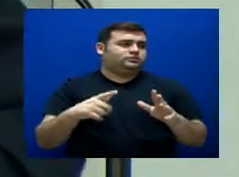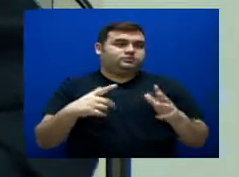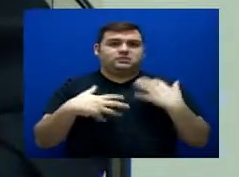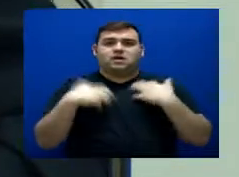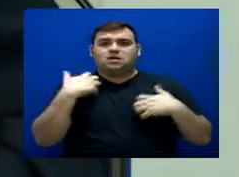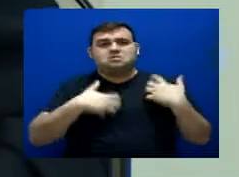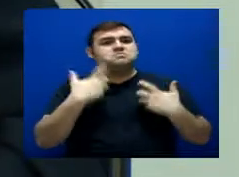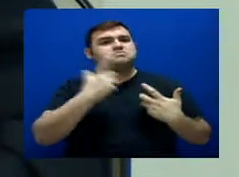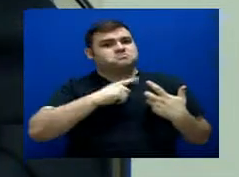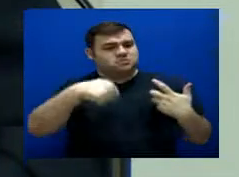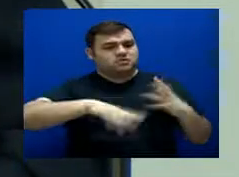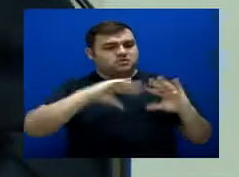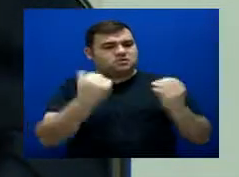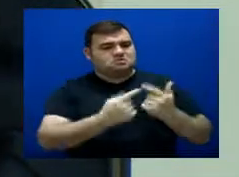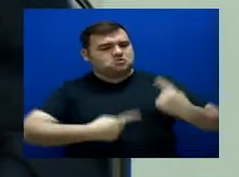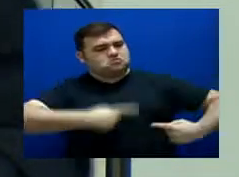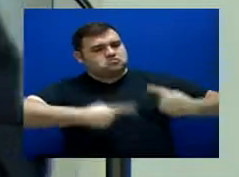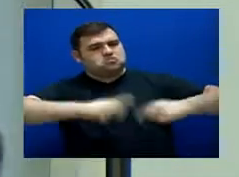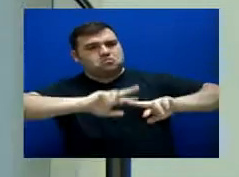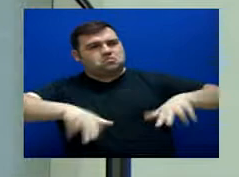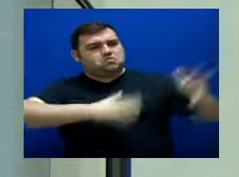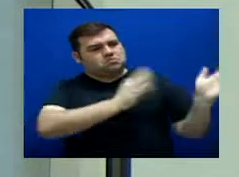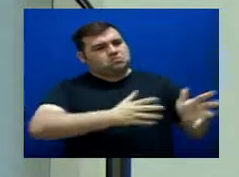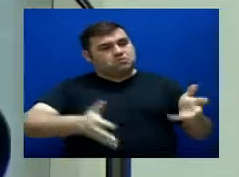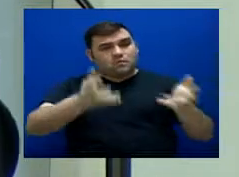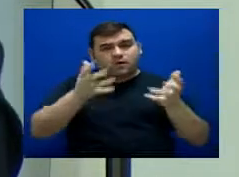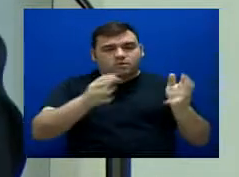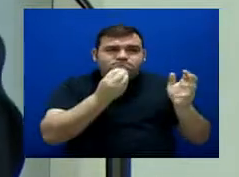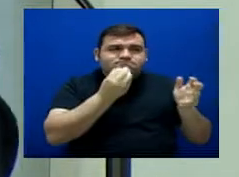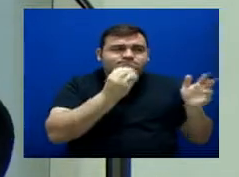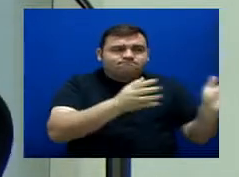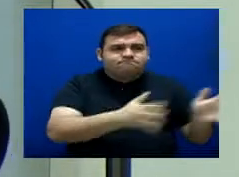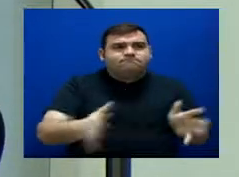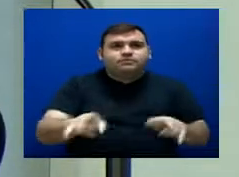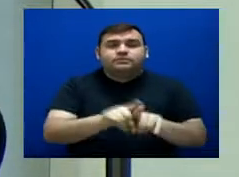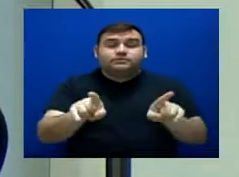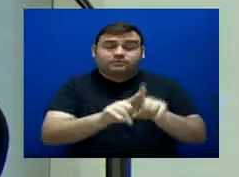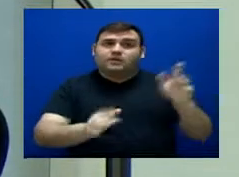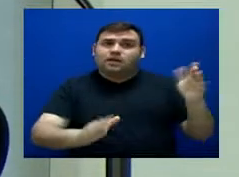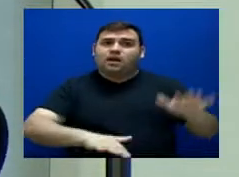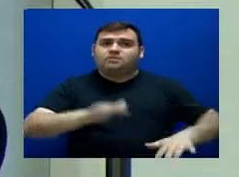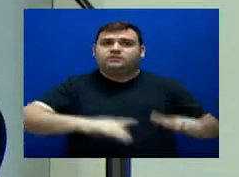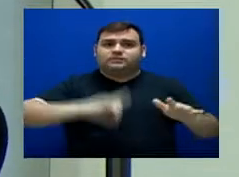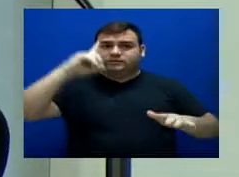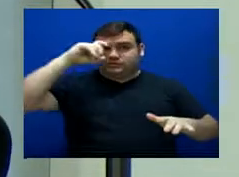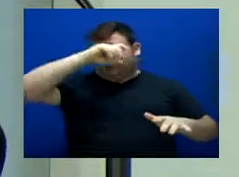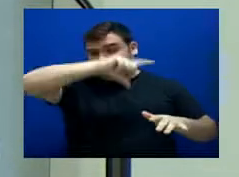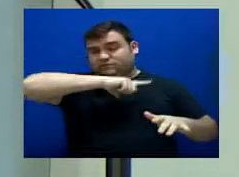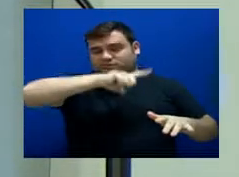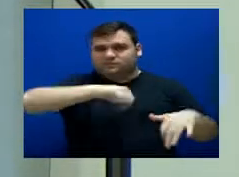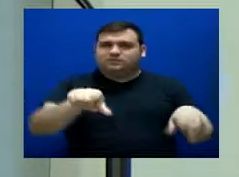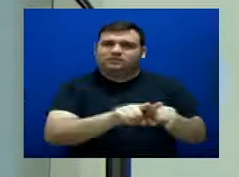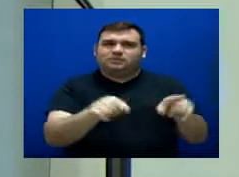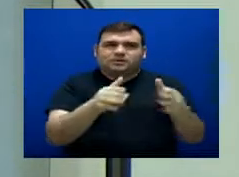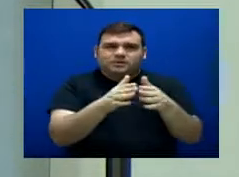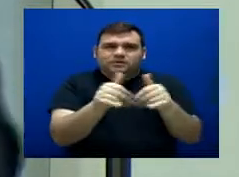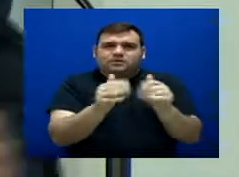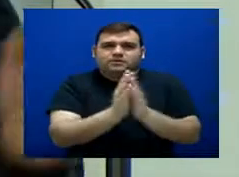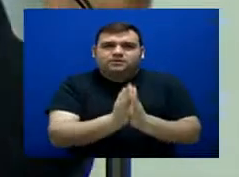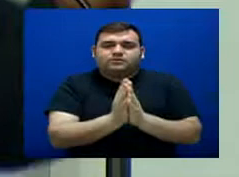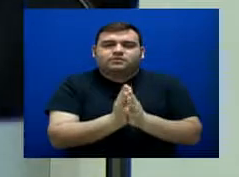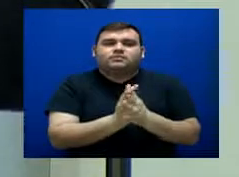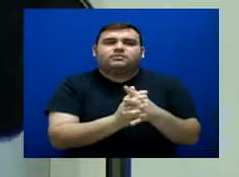aqui, no plenário, tentando organizar as coisas e passando sufoco, não é? Eu até pediria